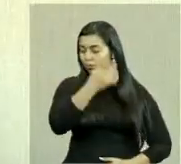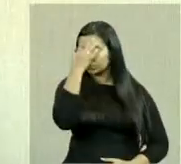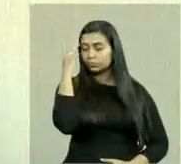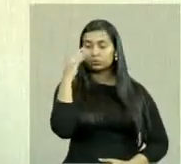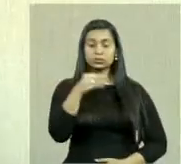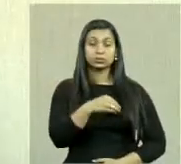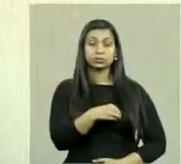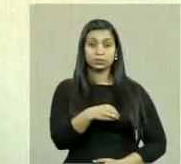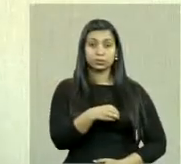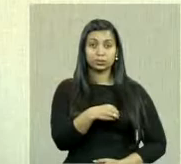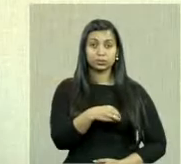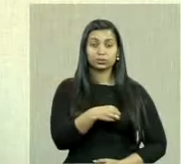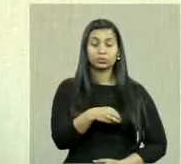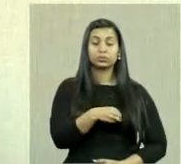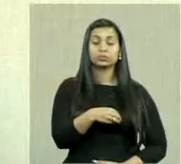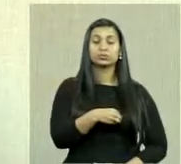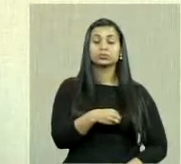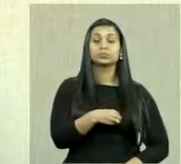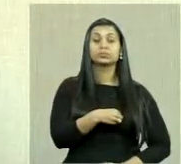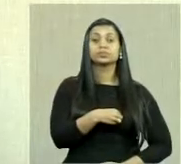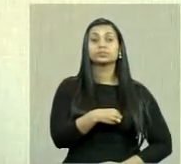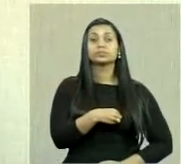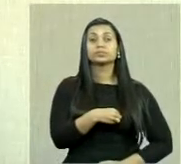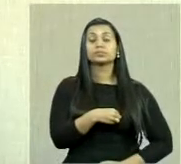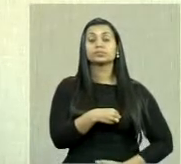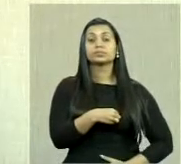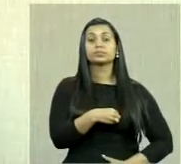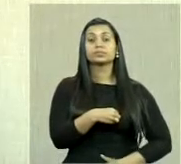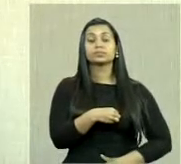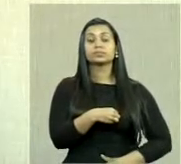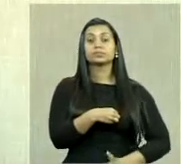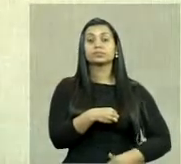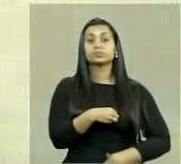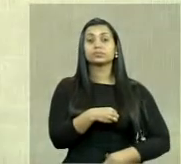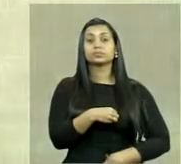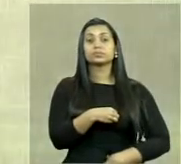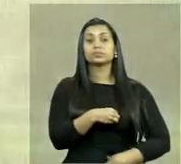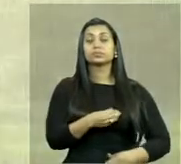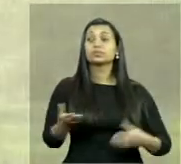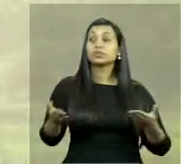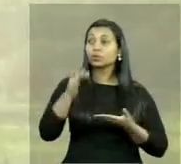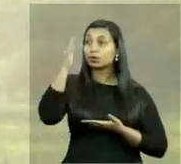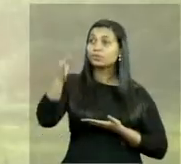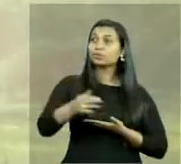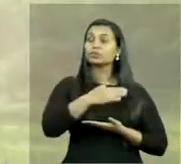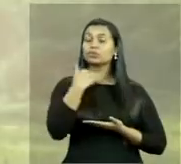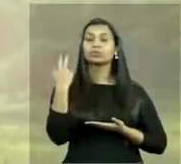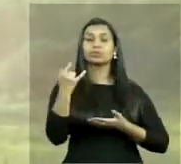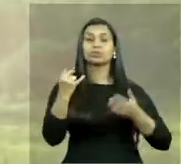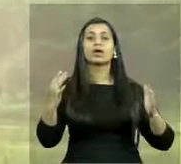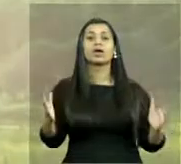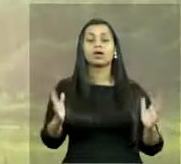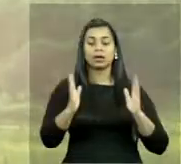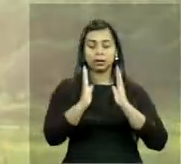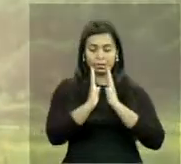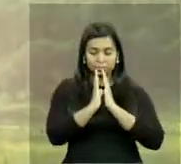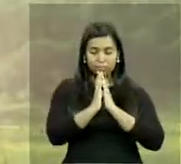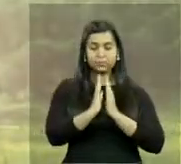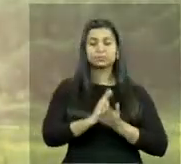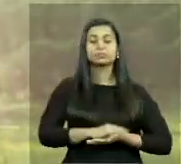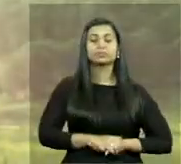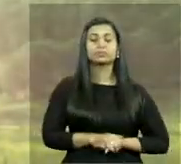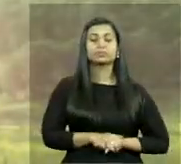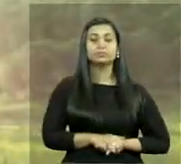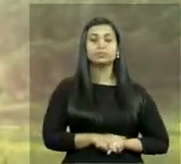Santa Maria, Mãe de Deus. Santa Maria, Mãe de Deus, rogai por nós, pecadores, agora e na hora